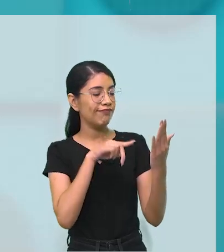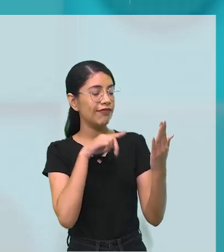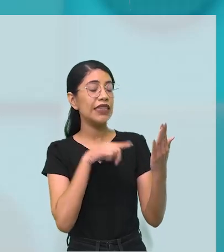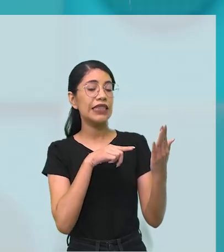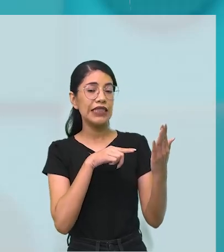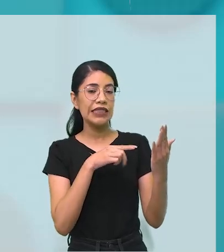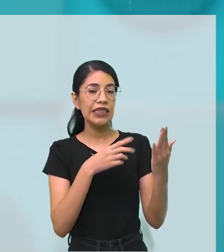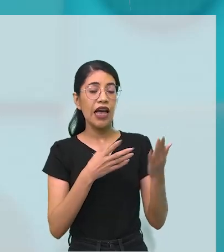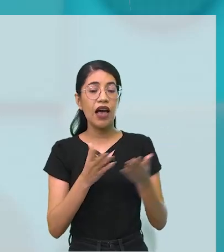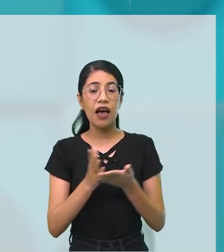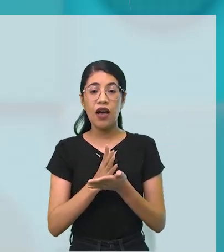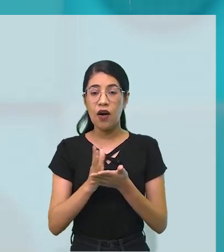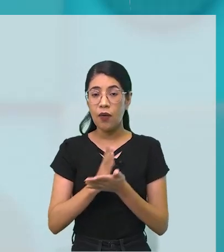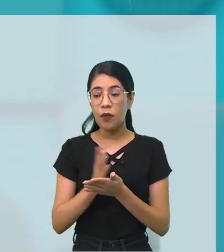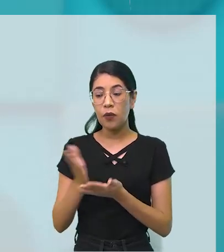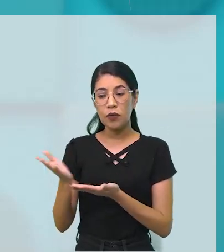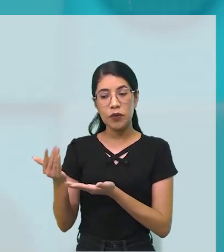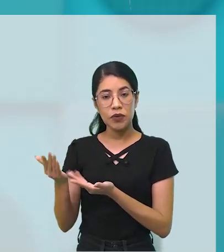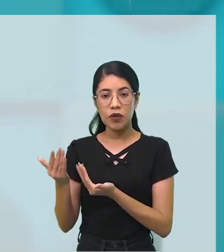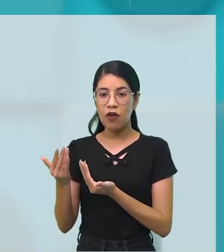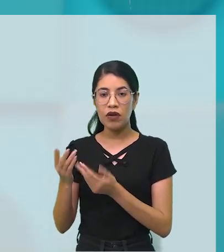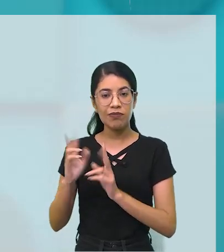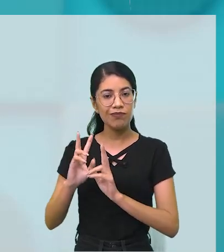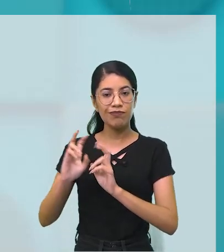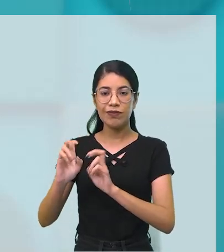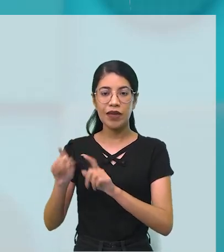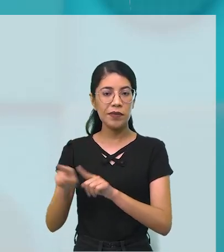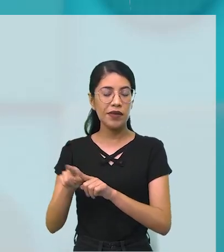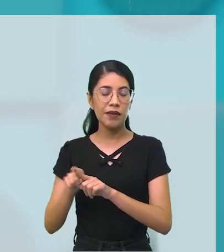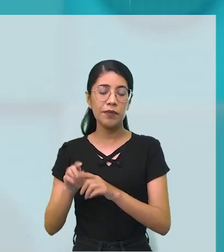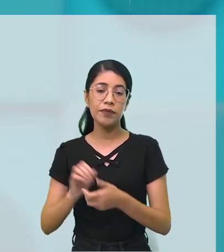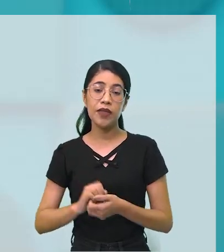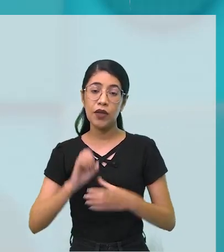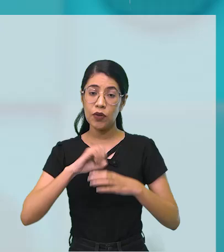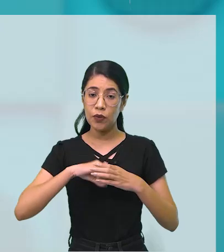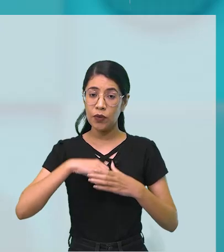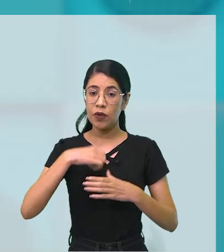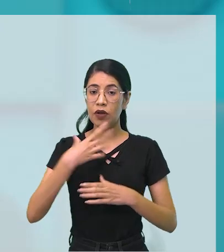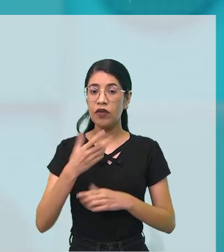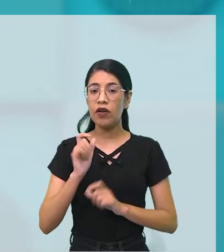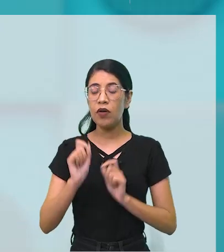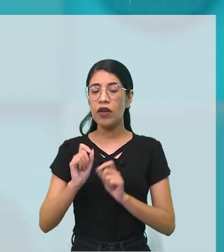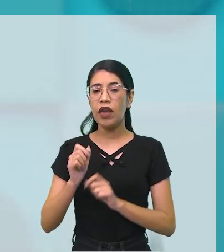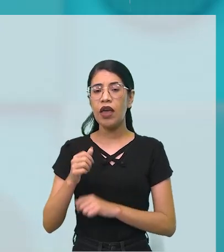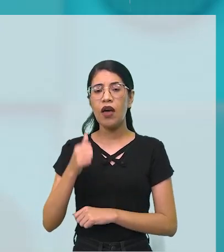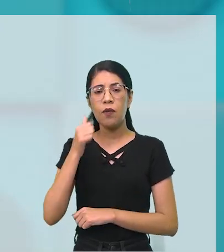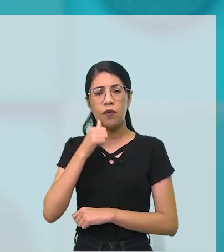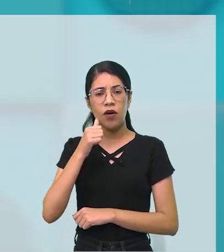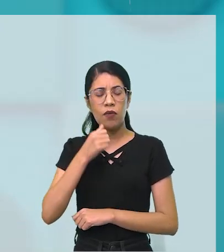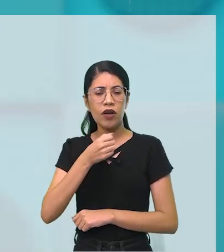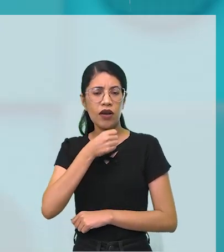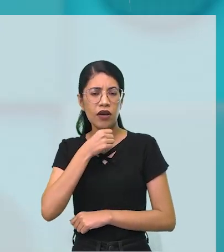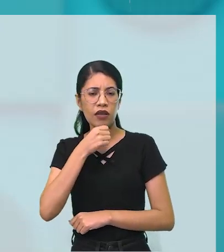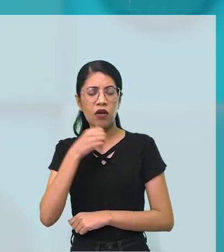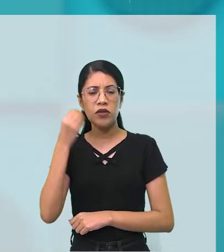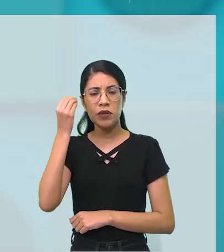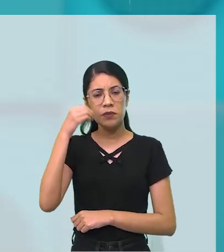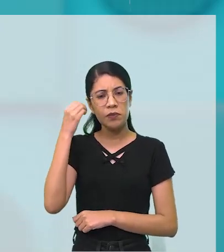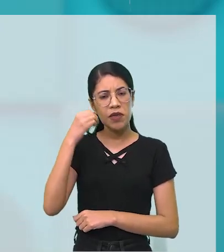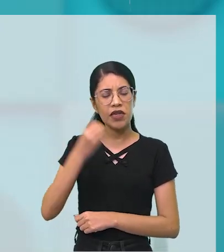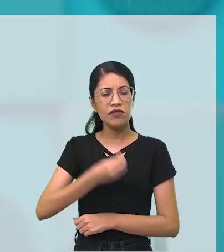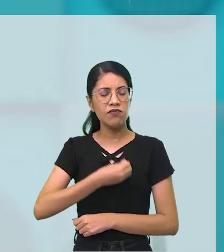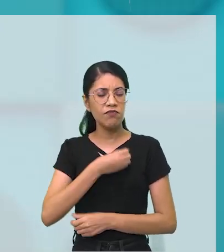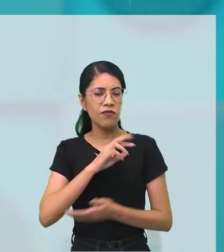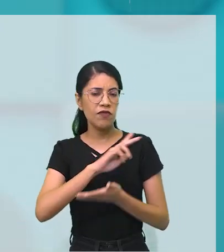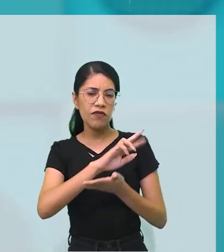muitos jovens não se reconhecem. O nosso eu lírico aqui está falando de uma senhora já vivida, experiente,